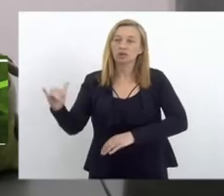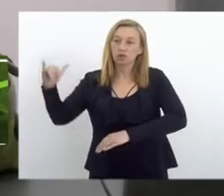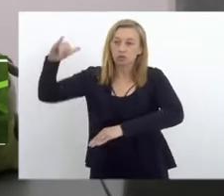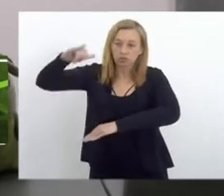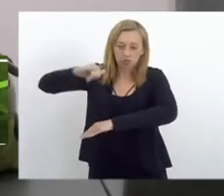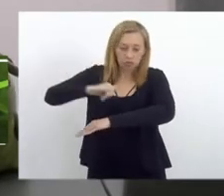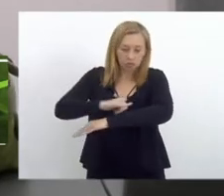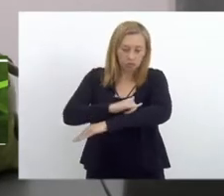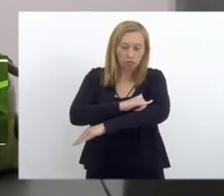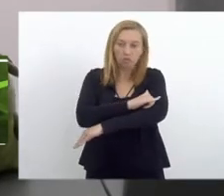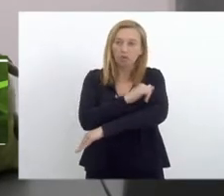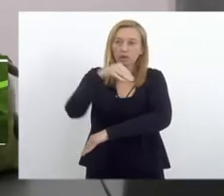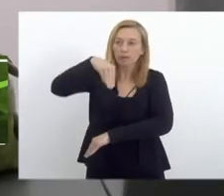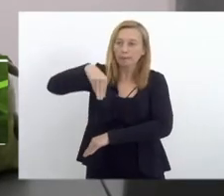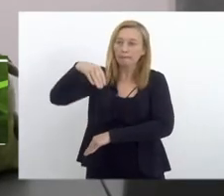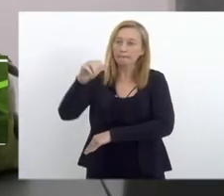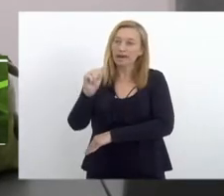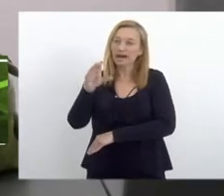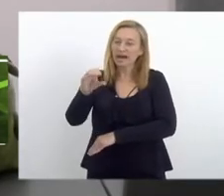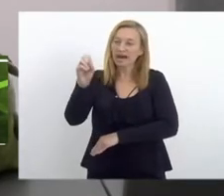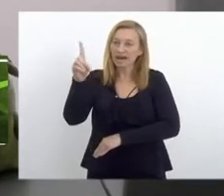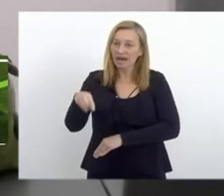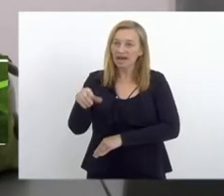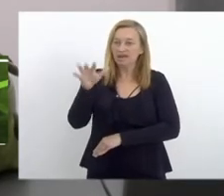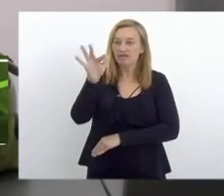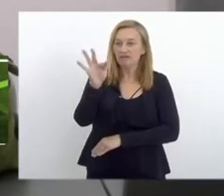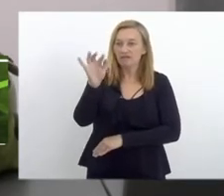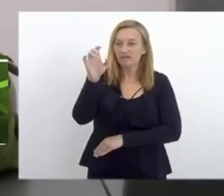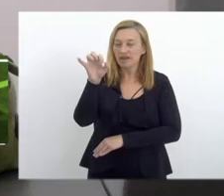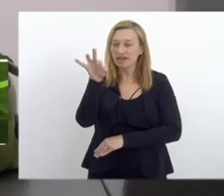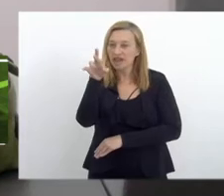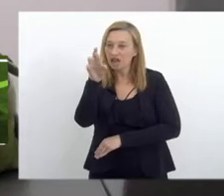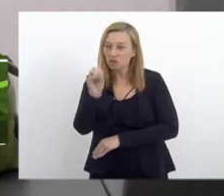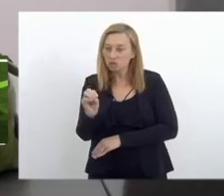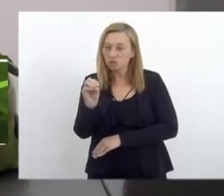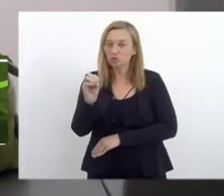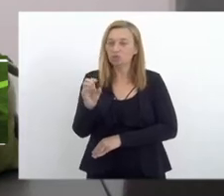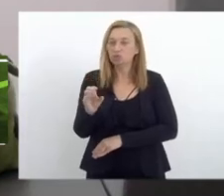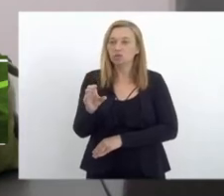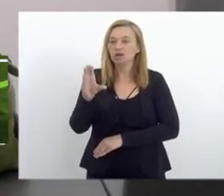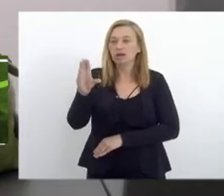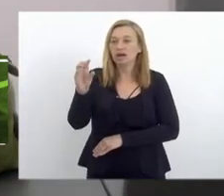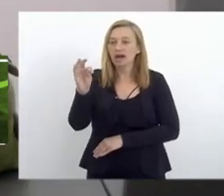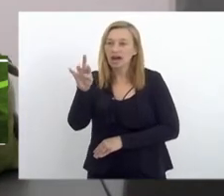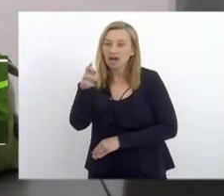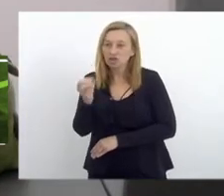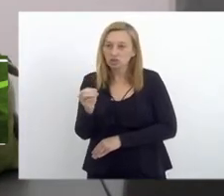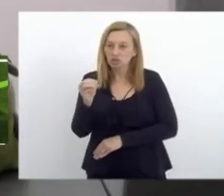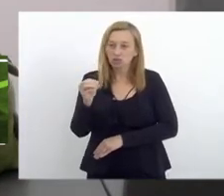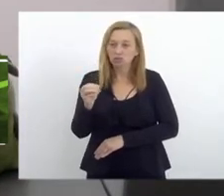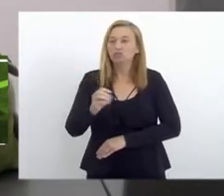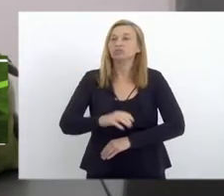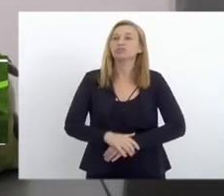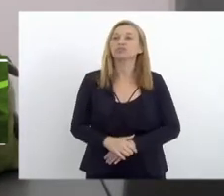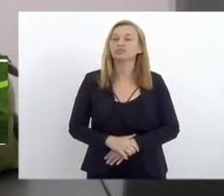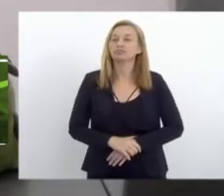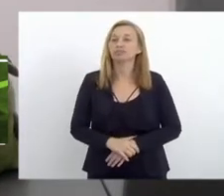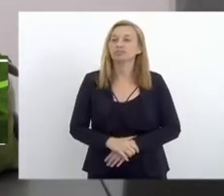Aeroporto de Macaé, Fernando Castro, Rede de Operações e Serviços,